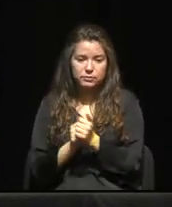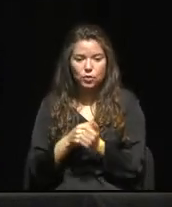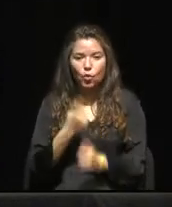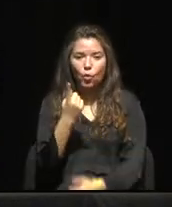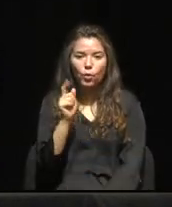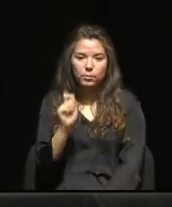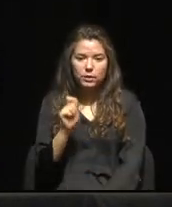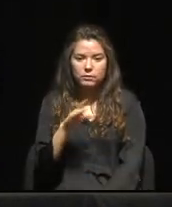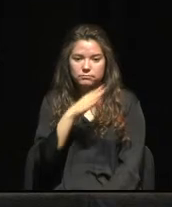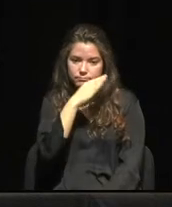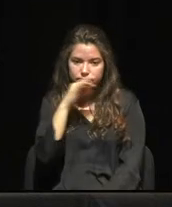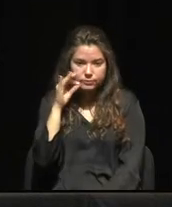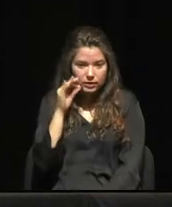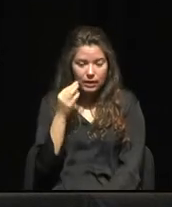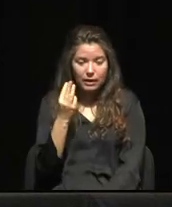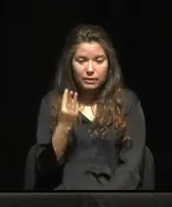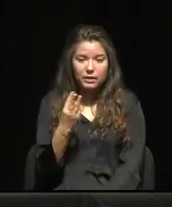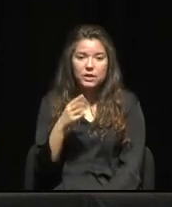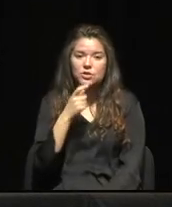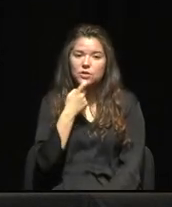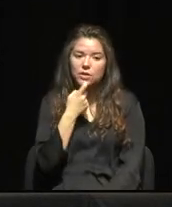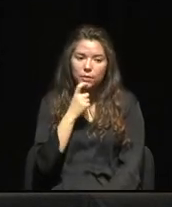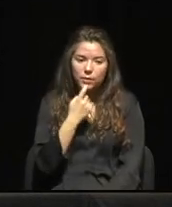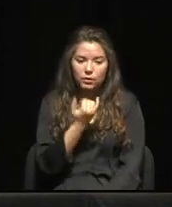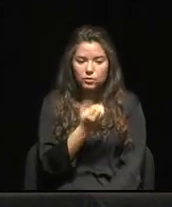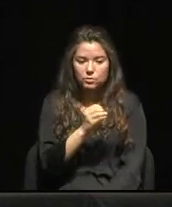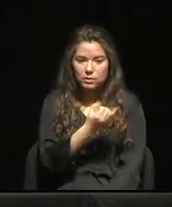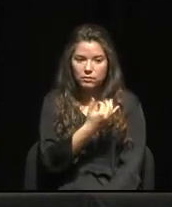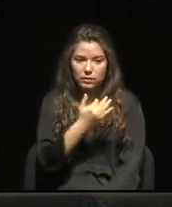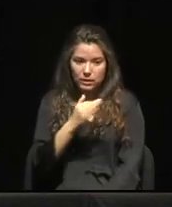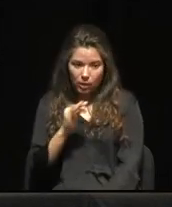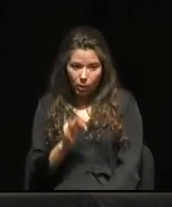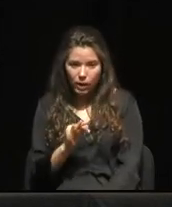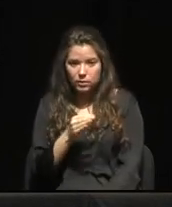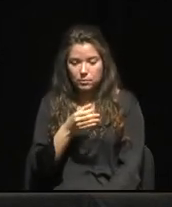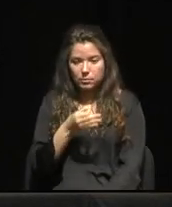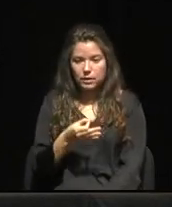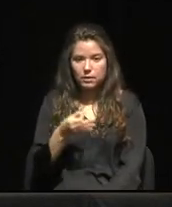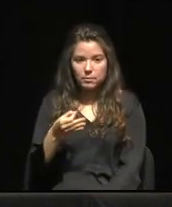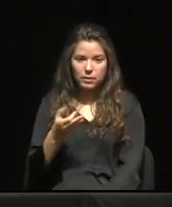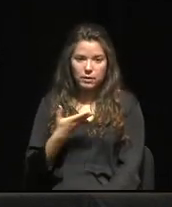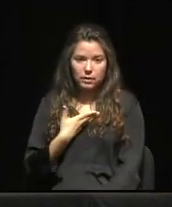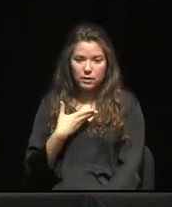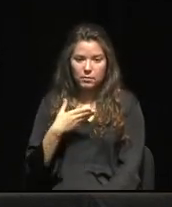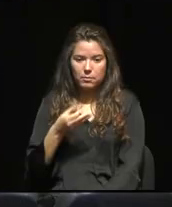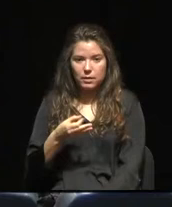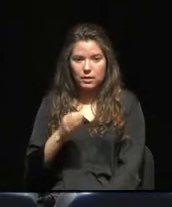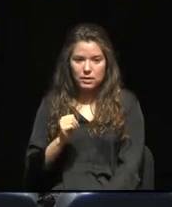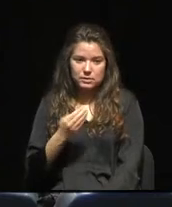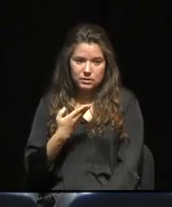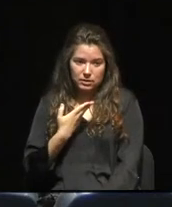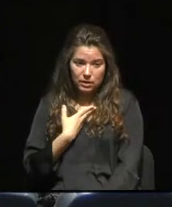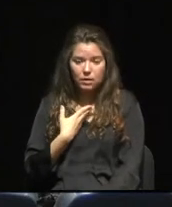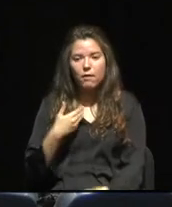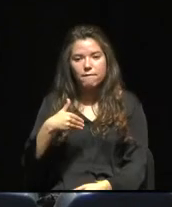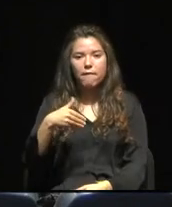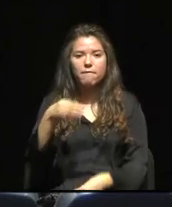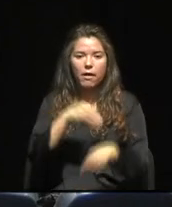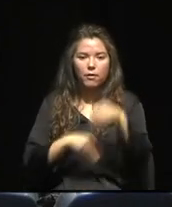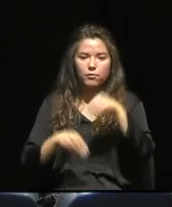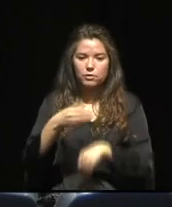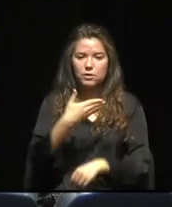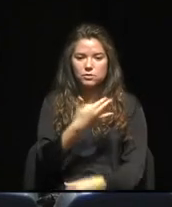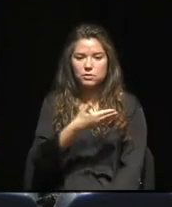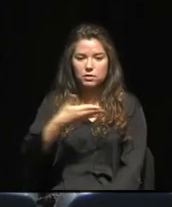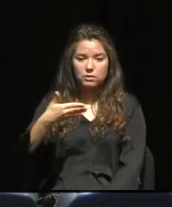memória de Mário Pardo Lisboa 3 de abril de 2024 o grupo Municipal do PPD PSD muito obrigada vamos votar o voto